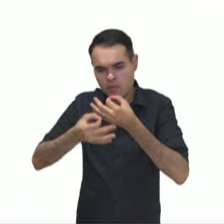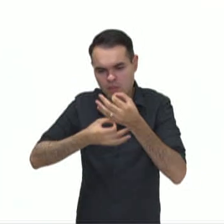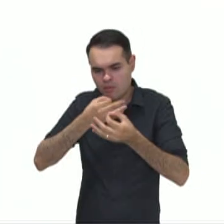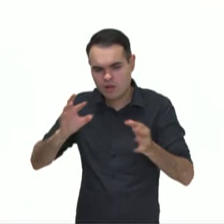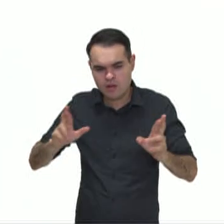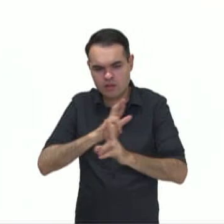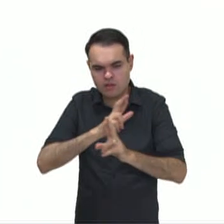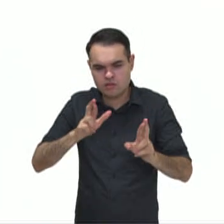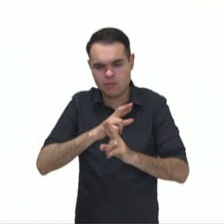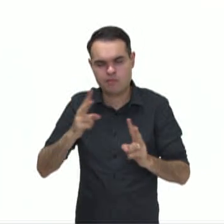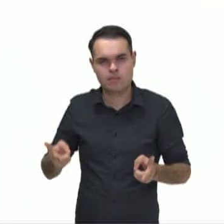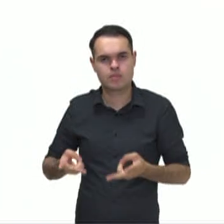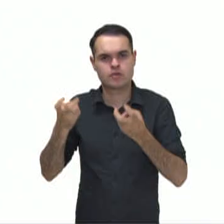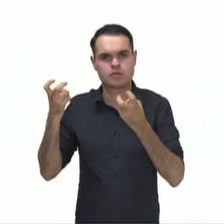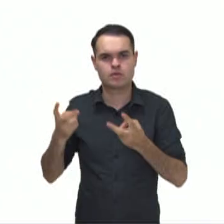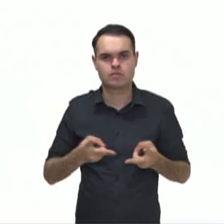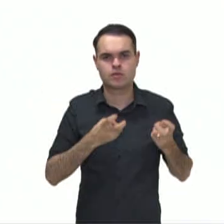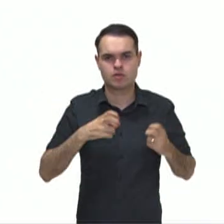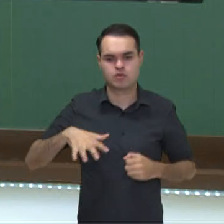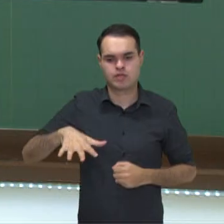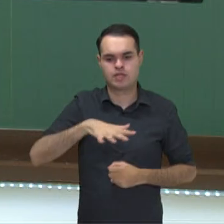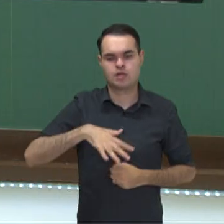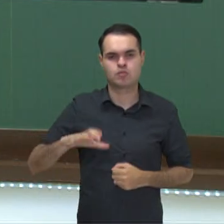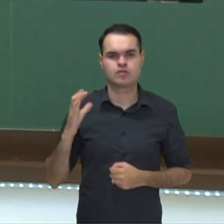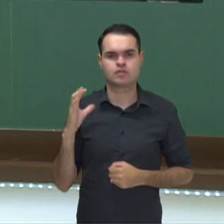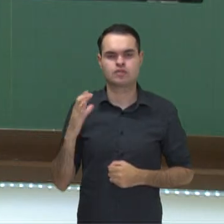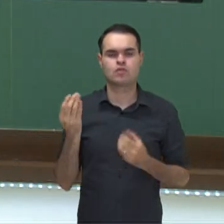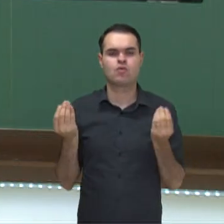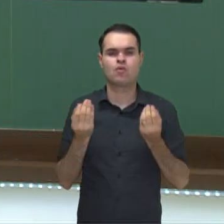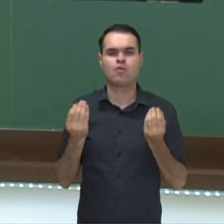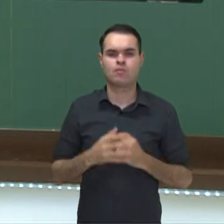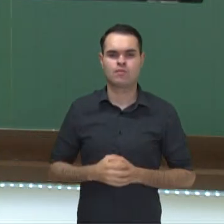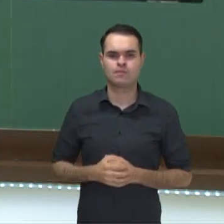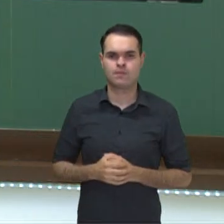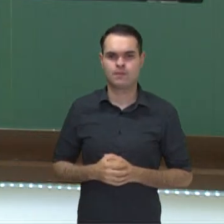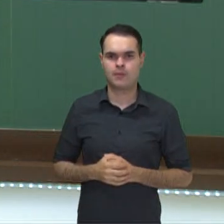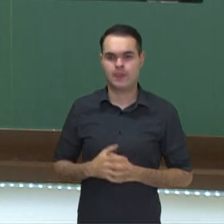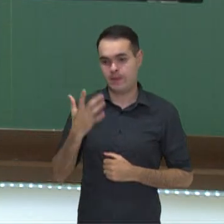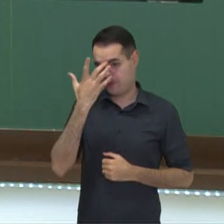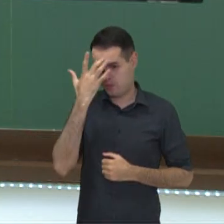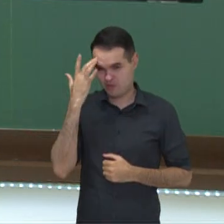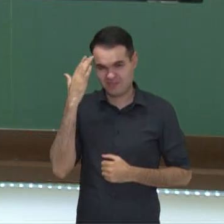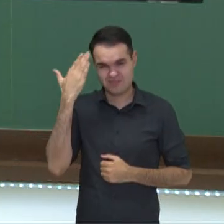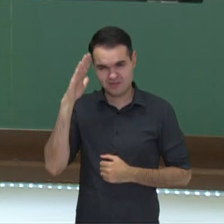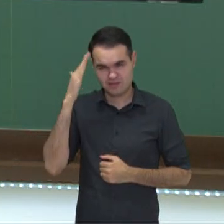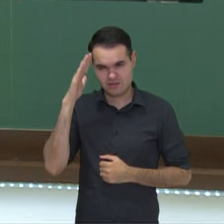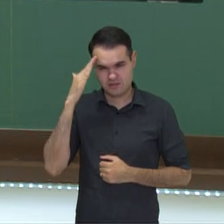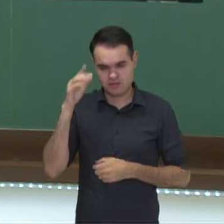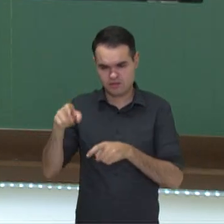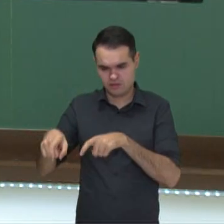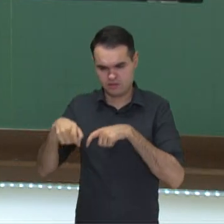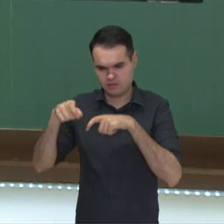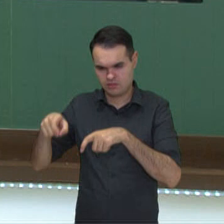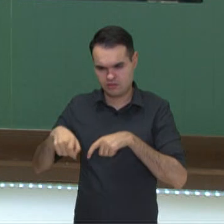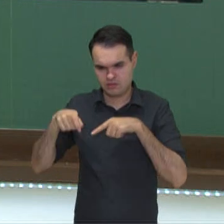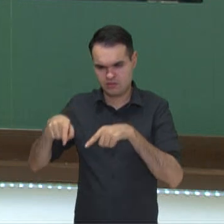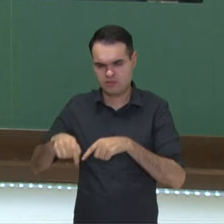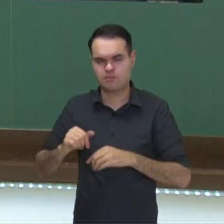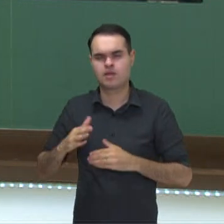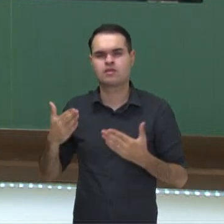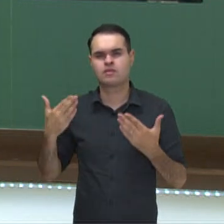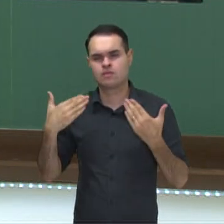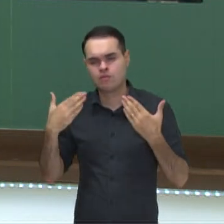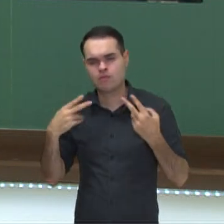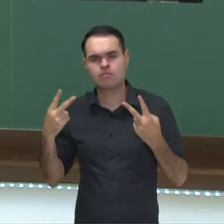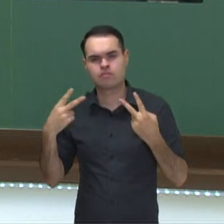relacionar a percepção ao campo científico? Então, esse entendimento que as pessoas têm das cidades rurais serem mais